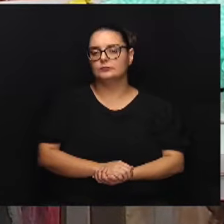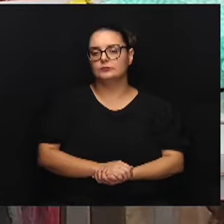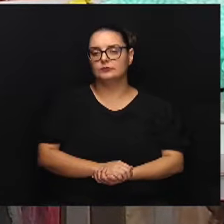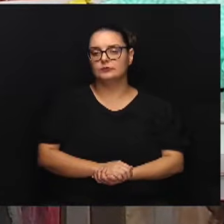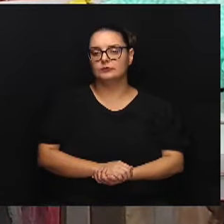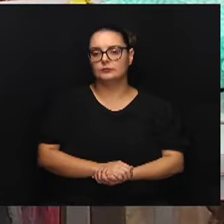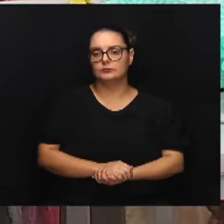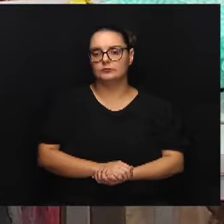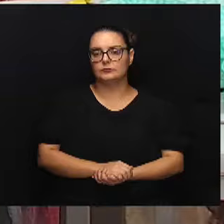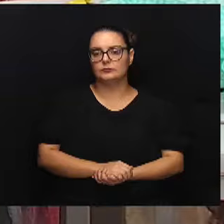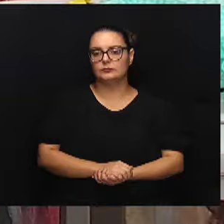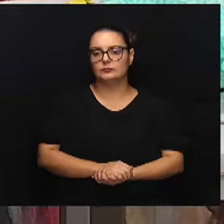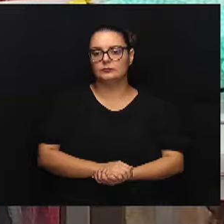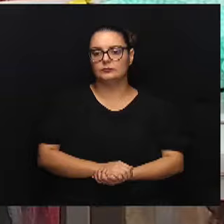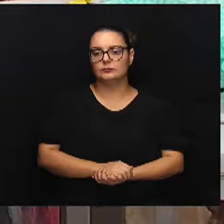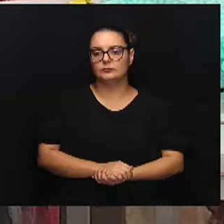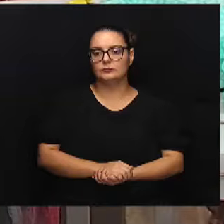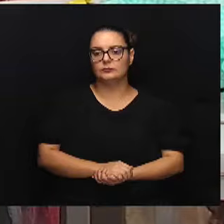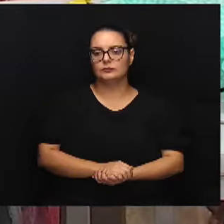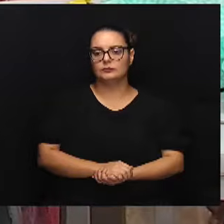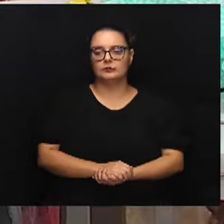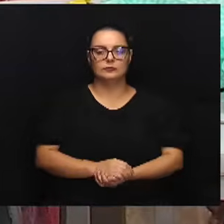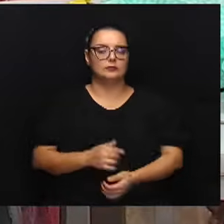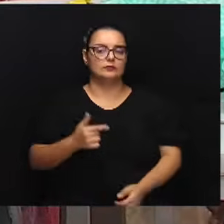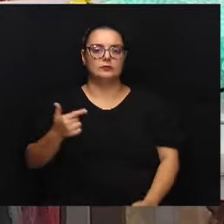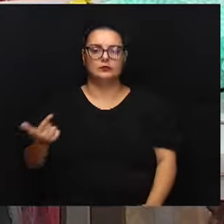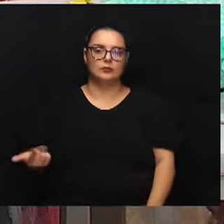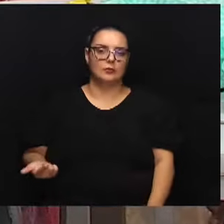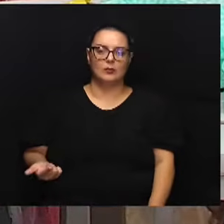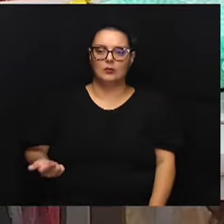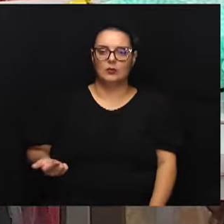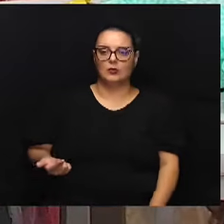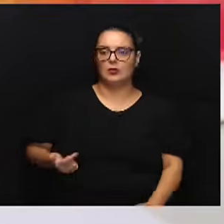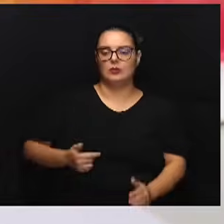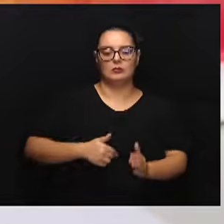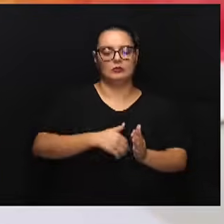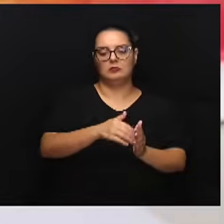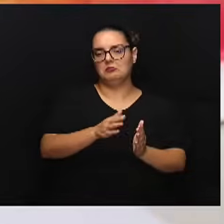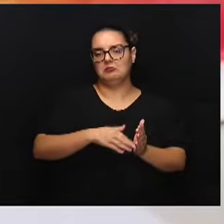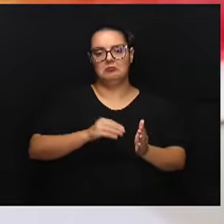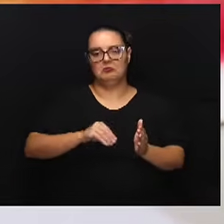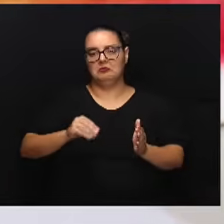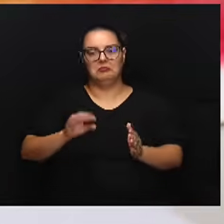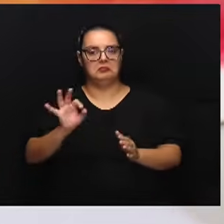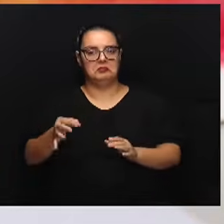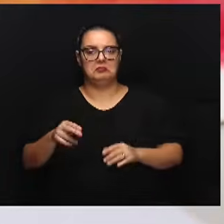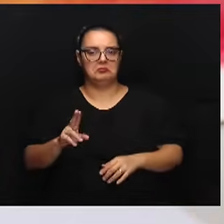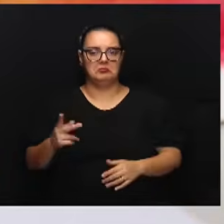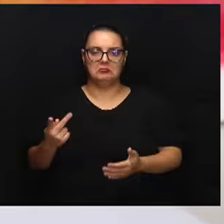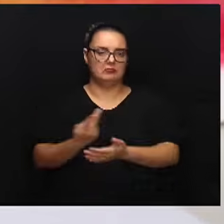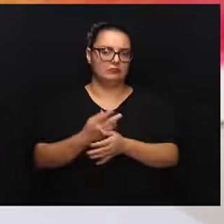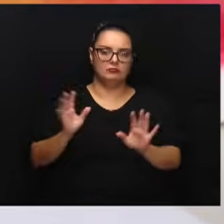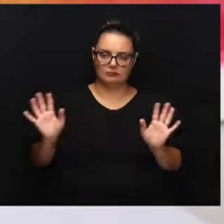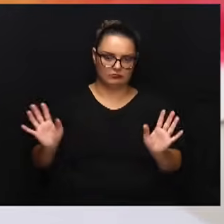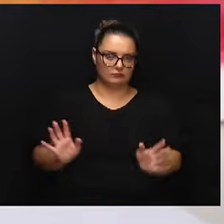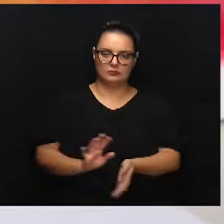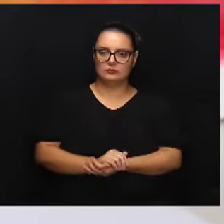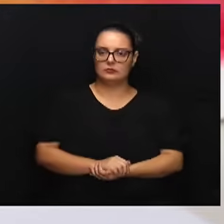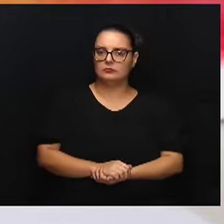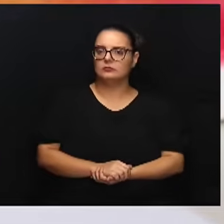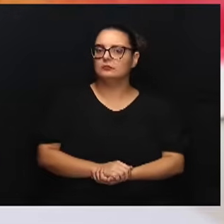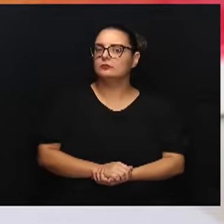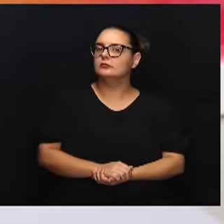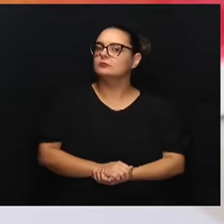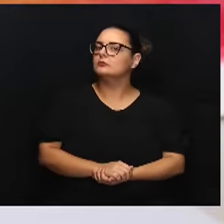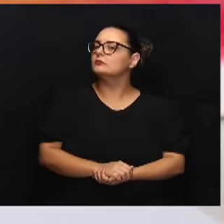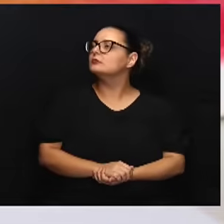Gente, e não tem assim uma passada certa ou errada, vocês vão passando, ó.